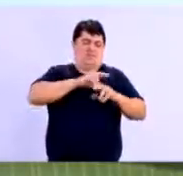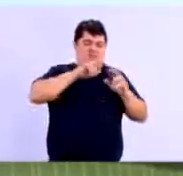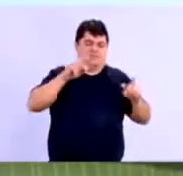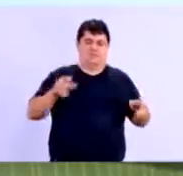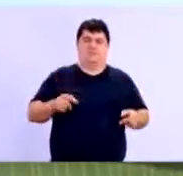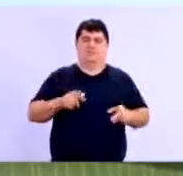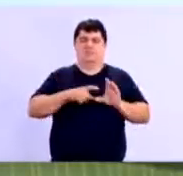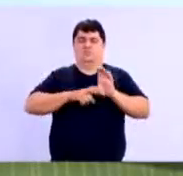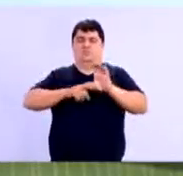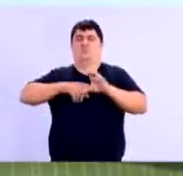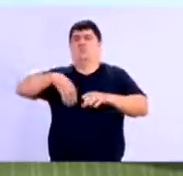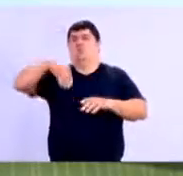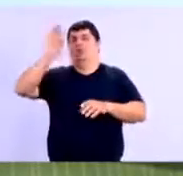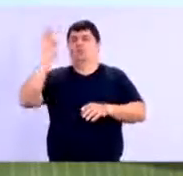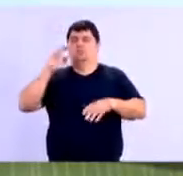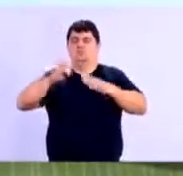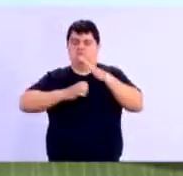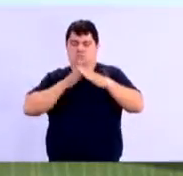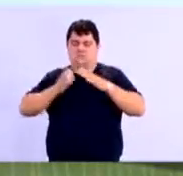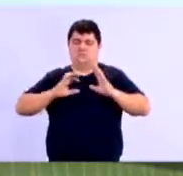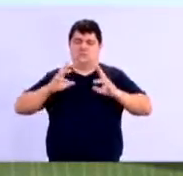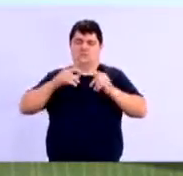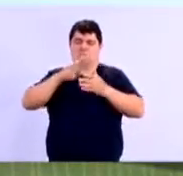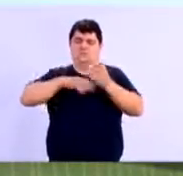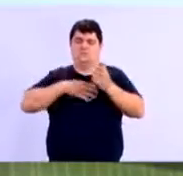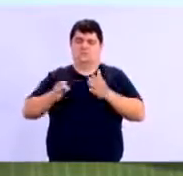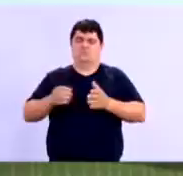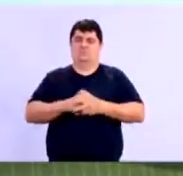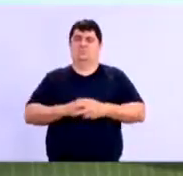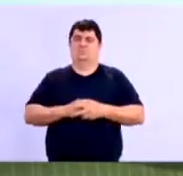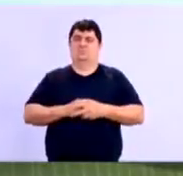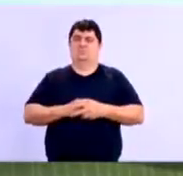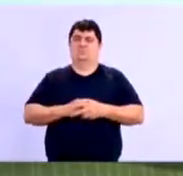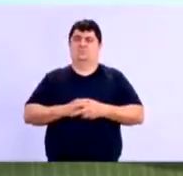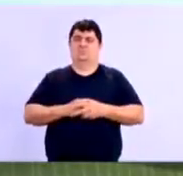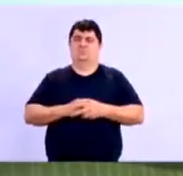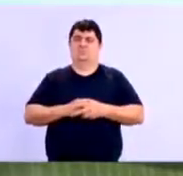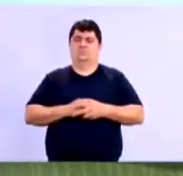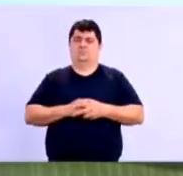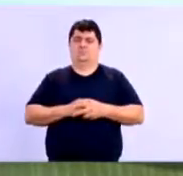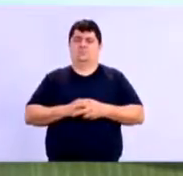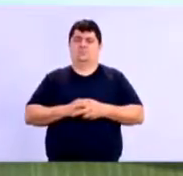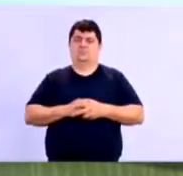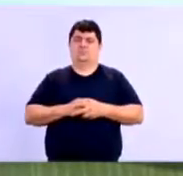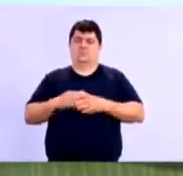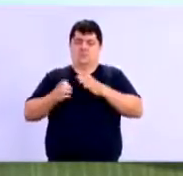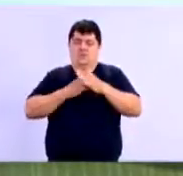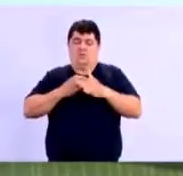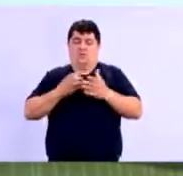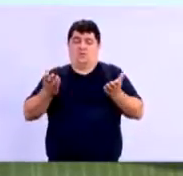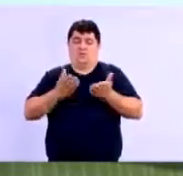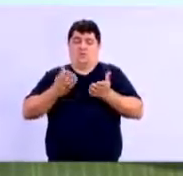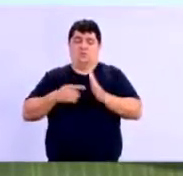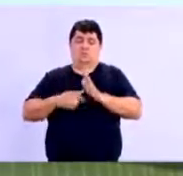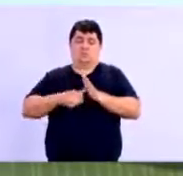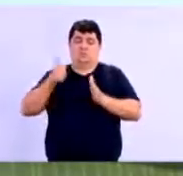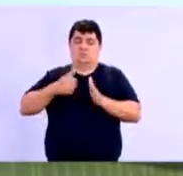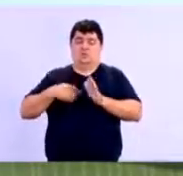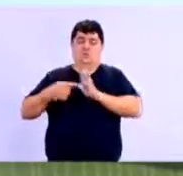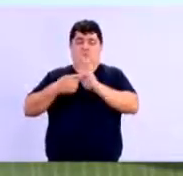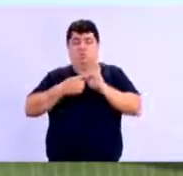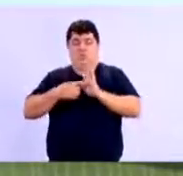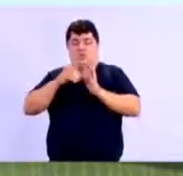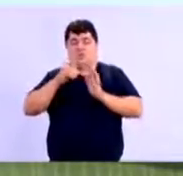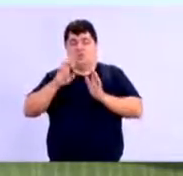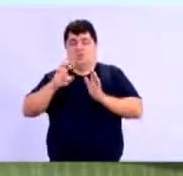meu endividamento. Então a empresa você tem que calcular como um todo. A primeira mensagem que passa a empresa hoje, na análise de hoje, é assim, ó, tem que melhorar esse